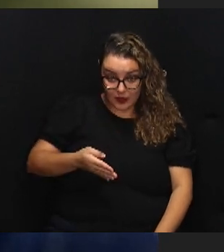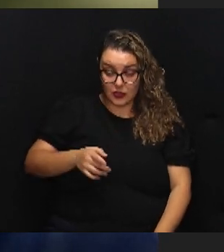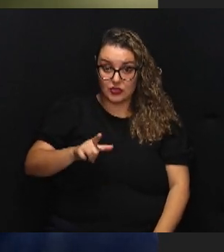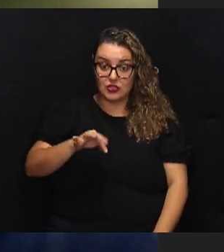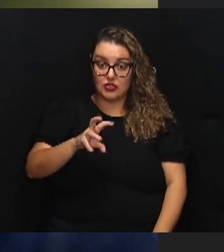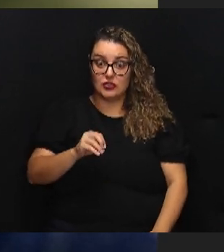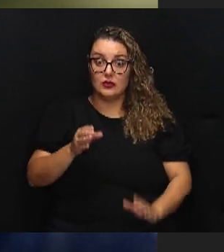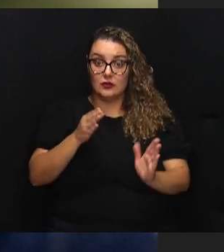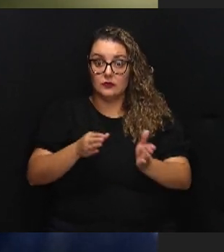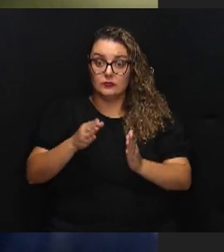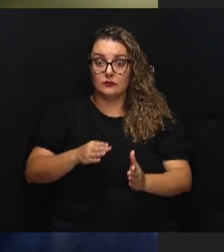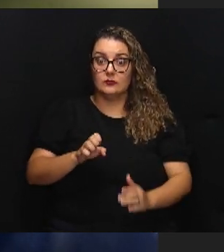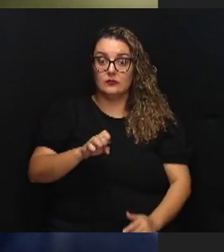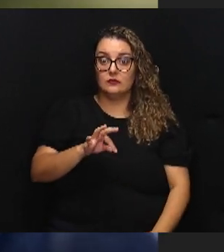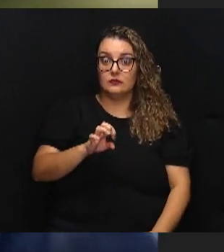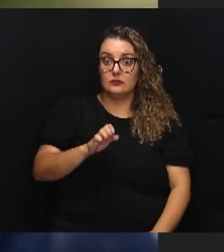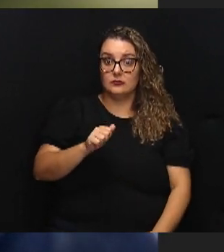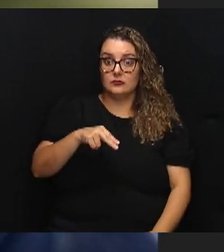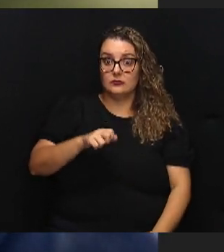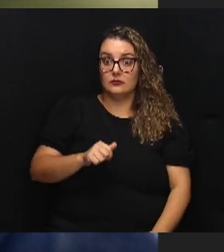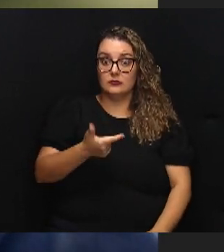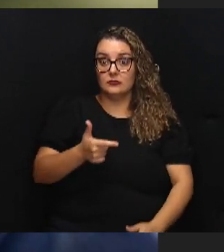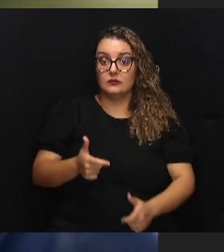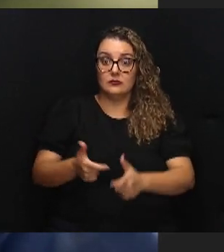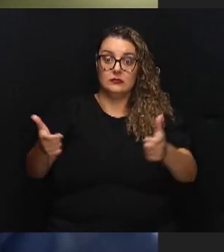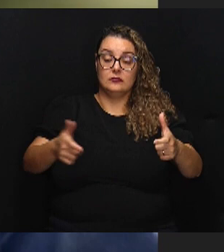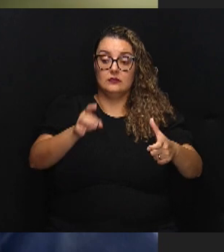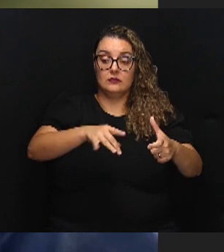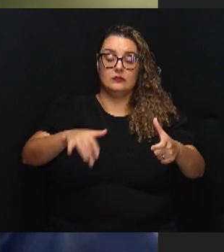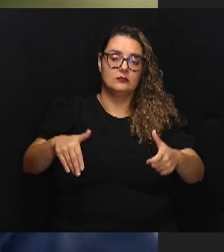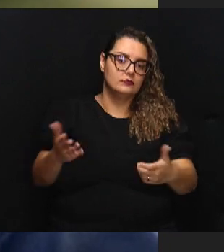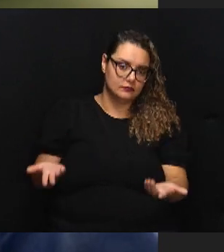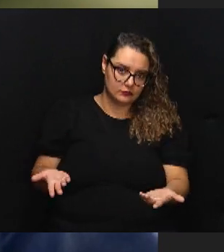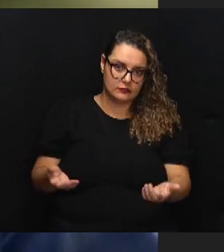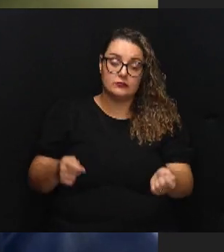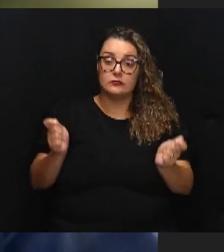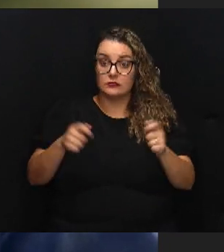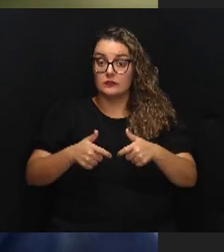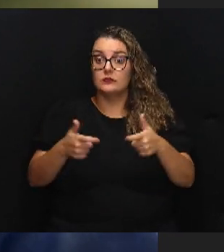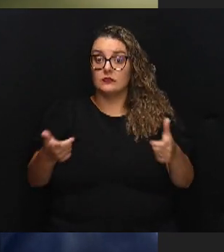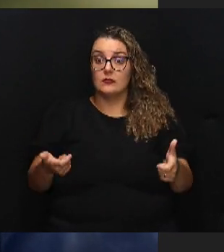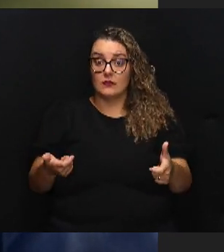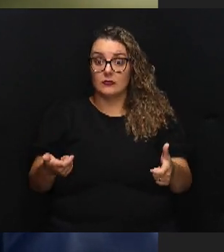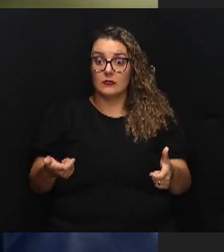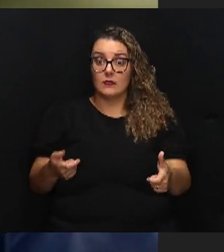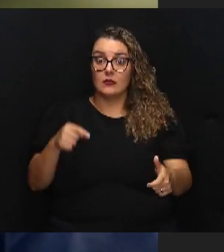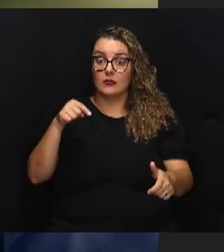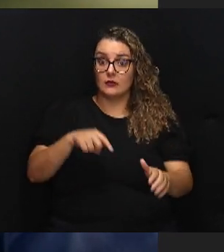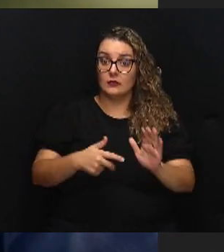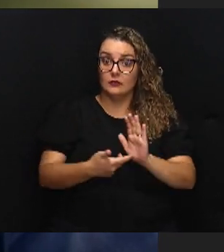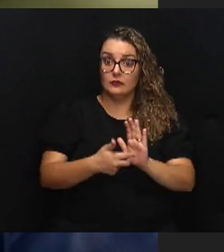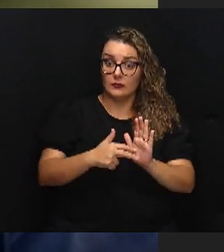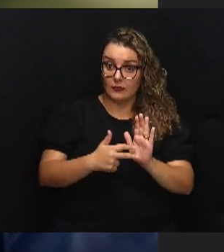sem nenhum hectare a mais de plantio. Então, realmente, o potencial é muito grande. Isso